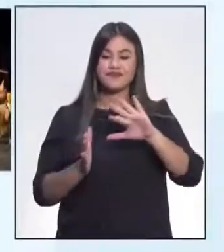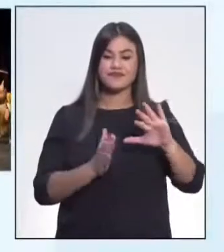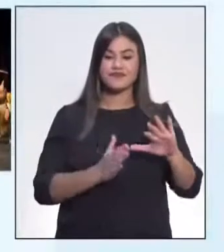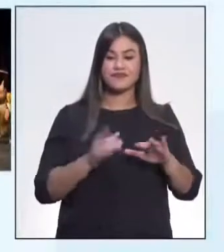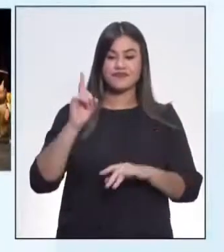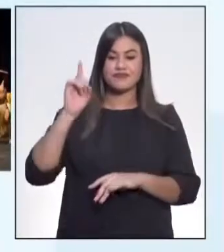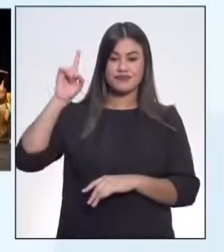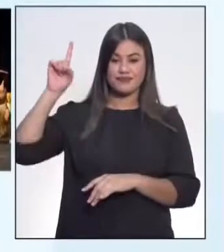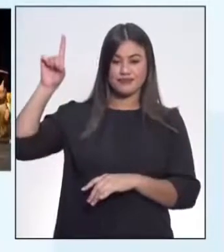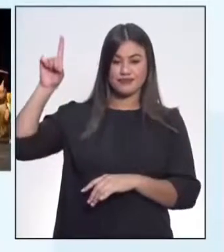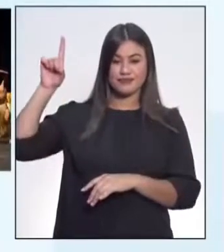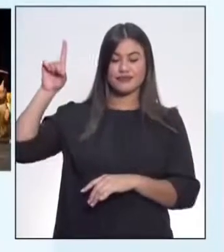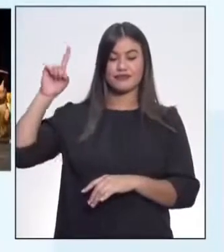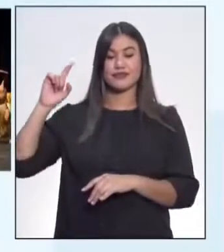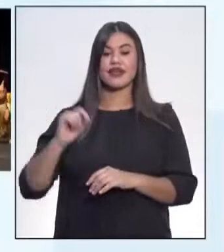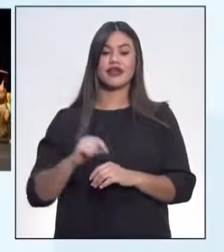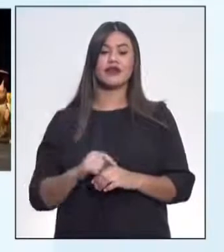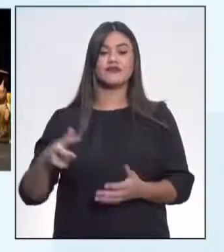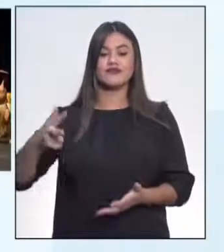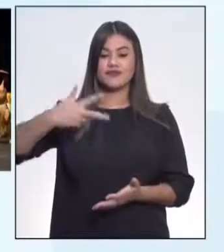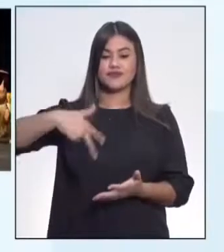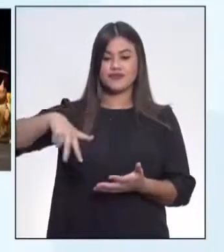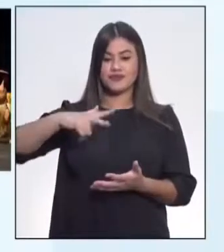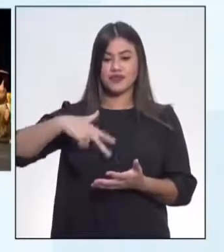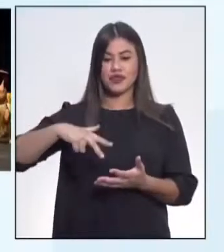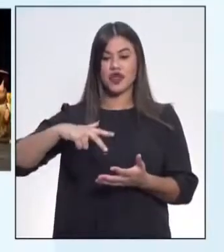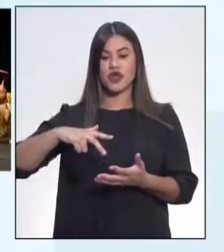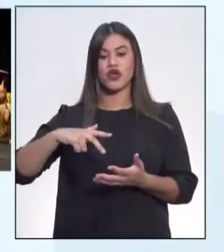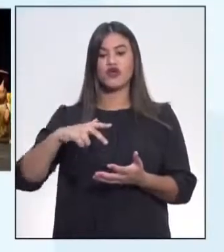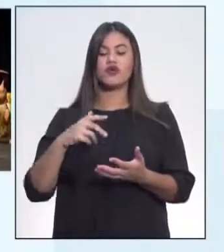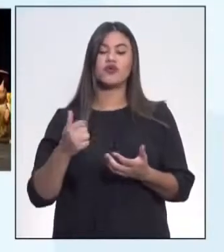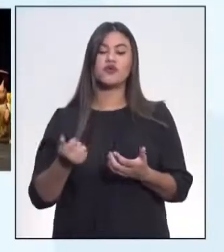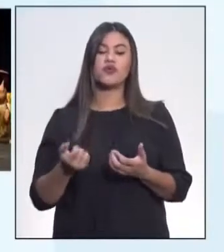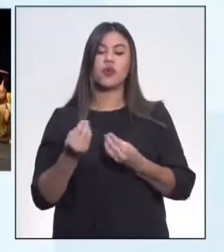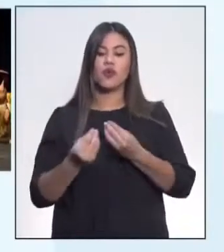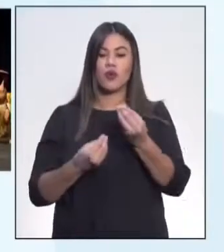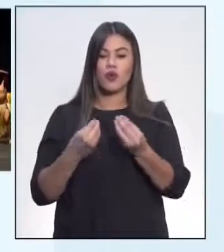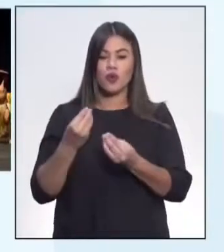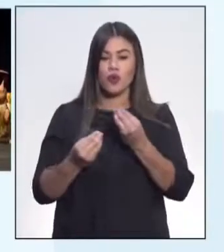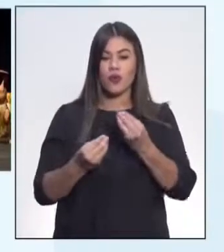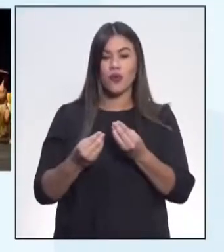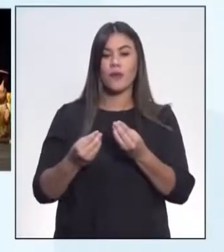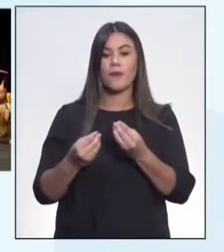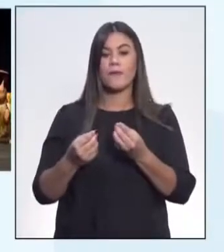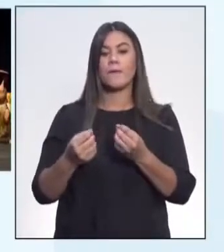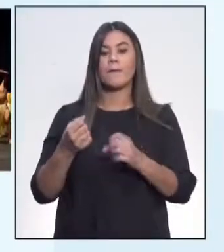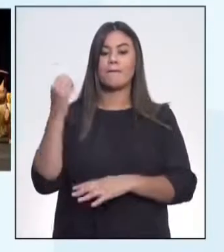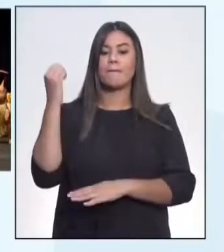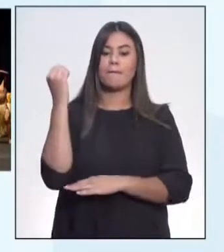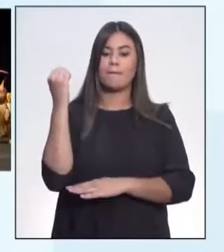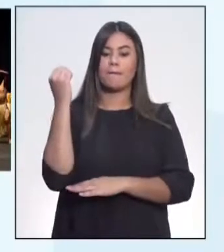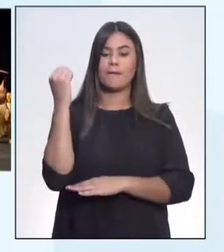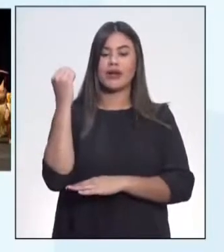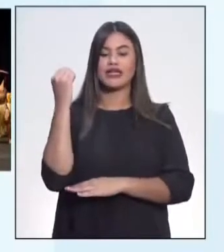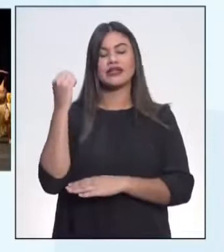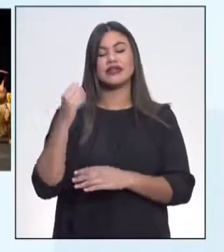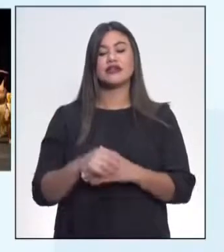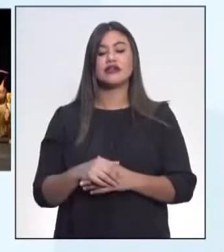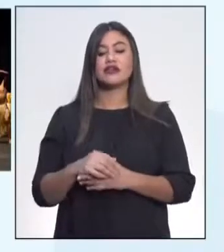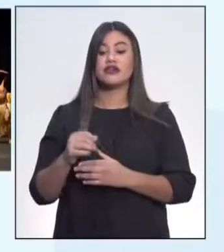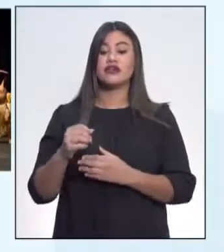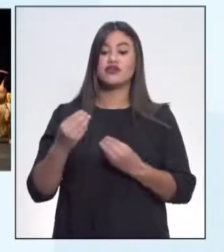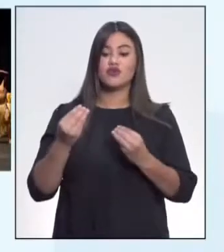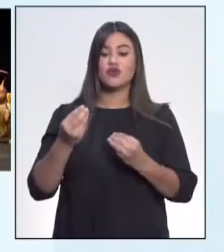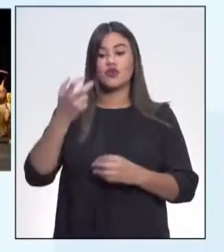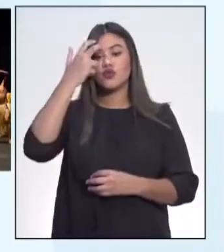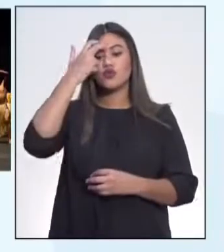jogo, feita com bastões de madeira. Veio com os africanos para o Brasil e contém traços indígenas também. Por isso, é